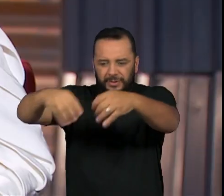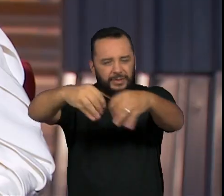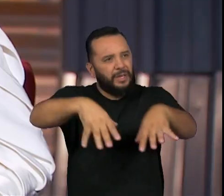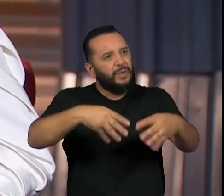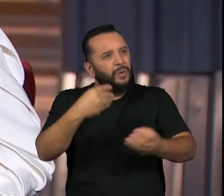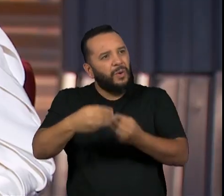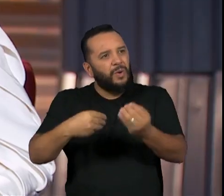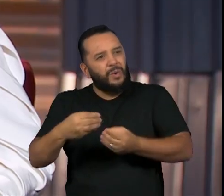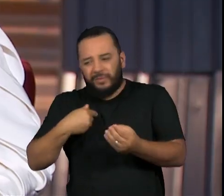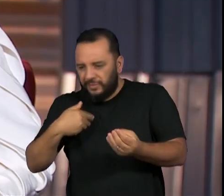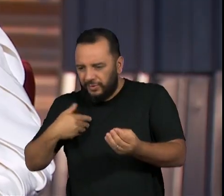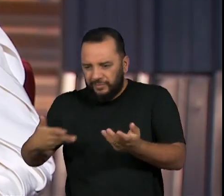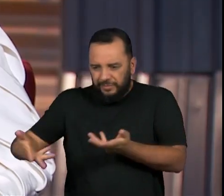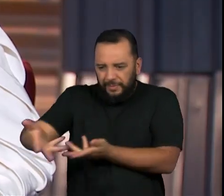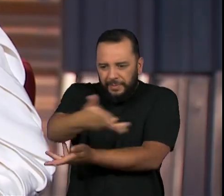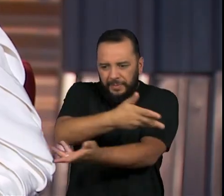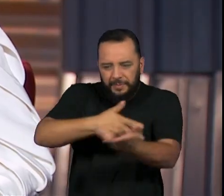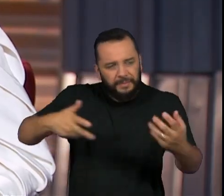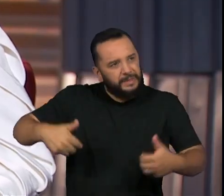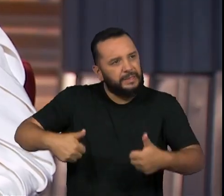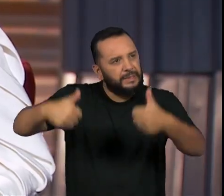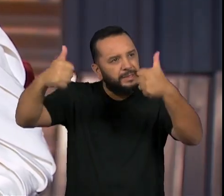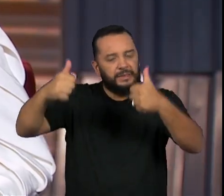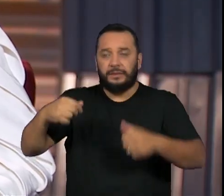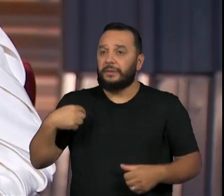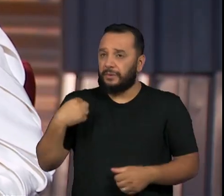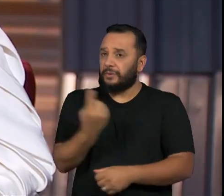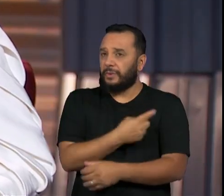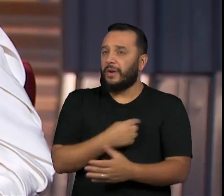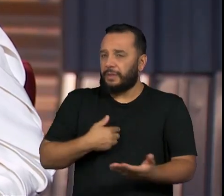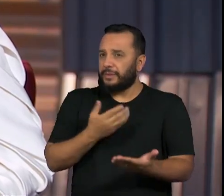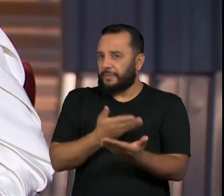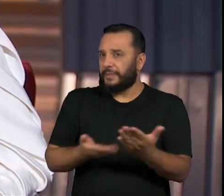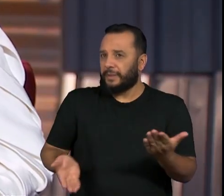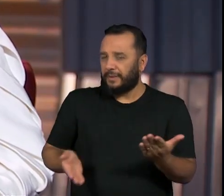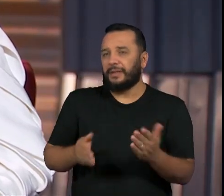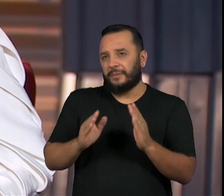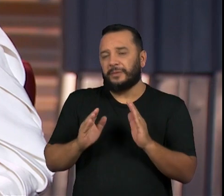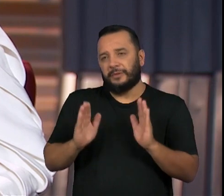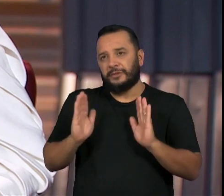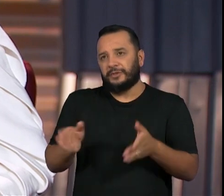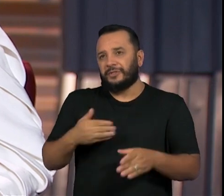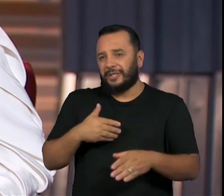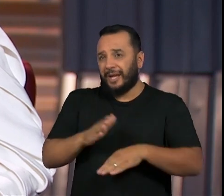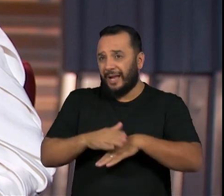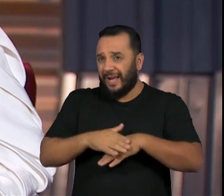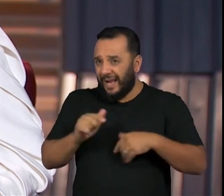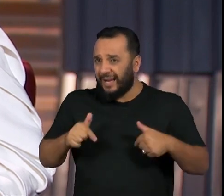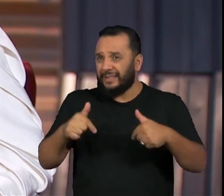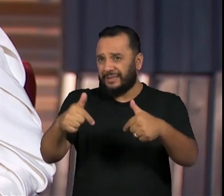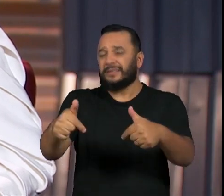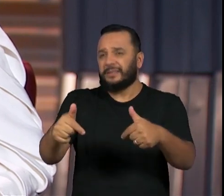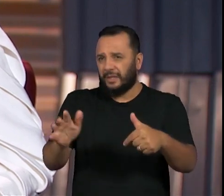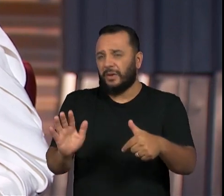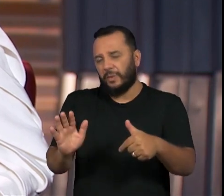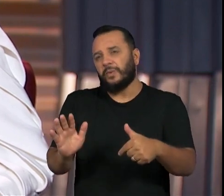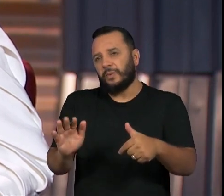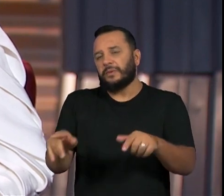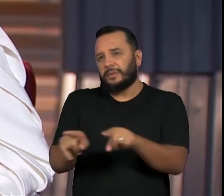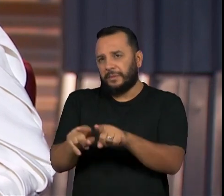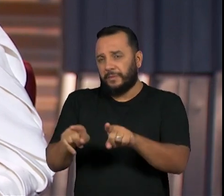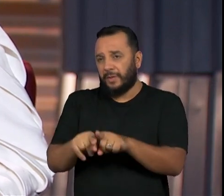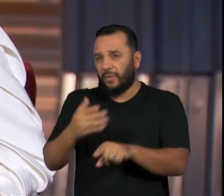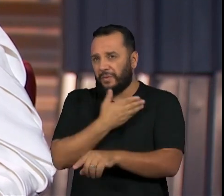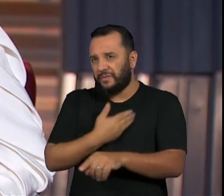gente perdeu bastante no sentido objetivo das ações afirmativas, dos programas sociais, das políticas